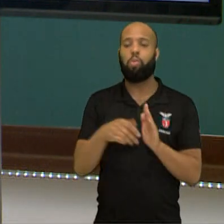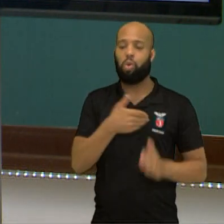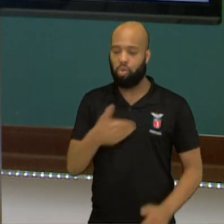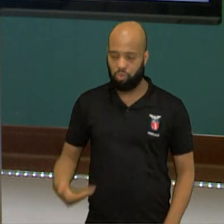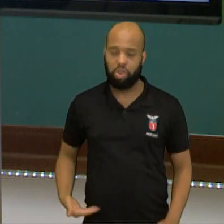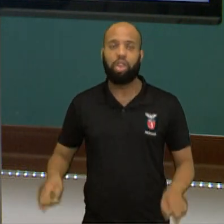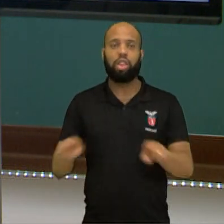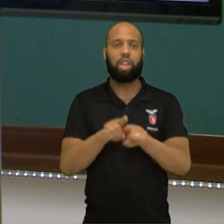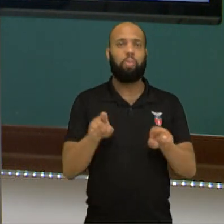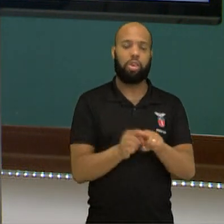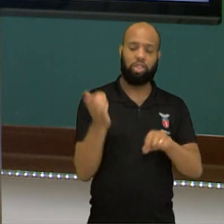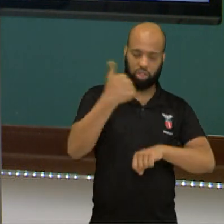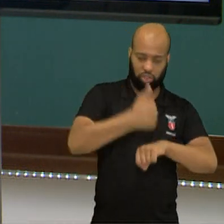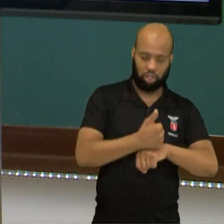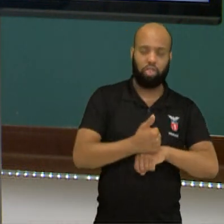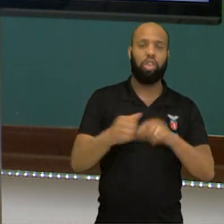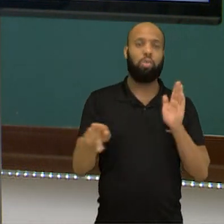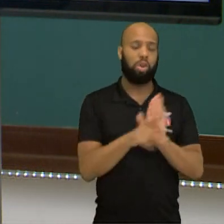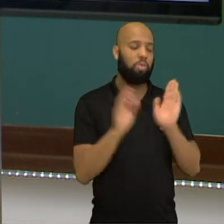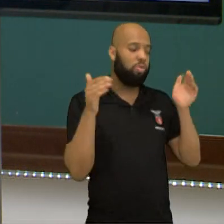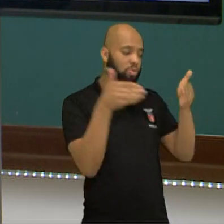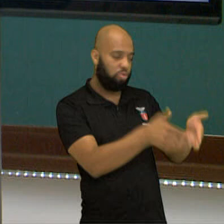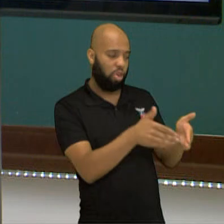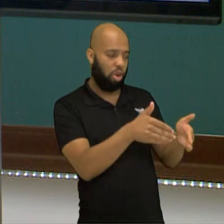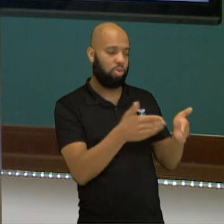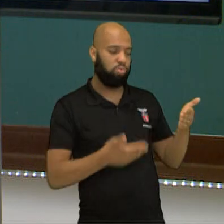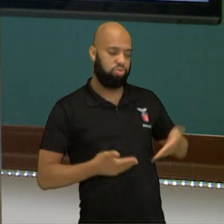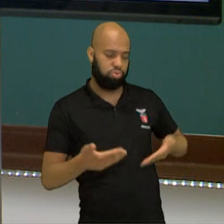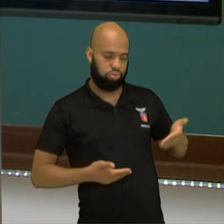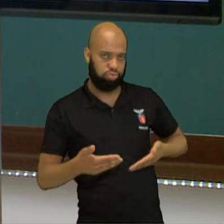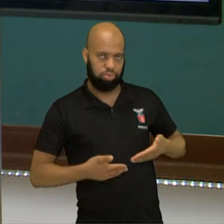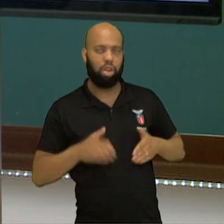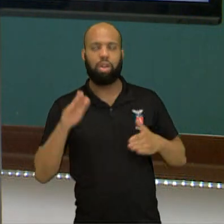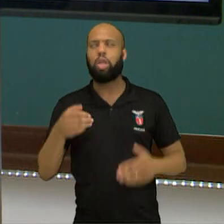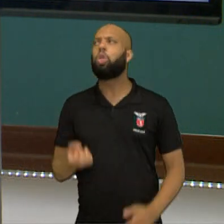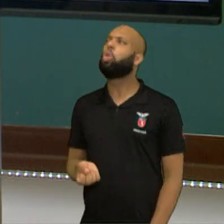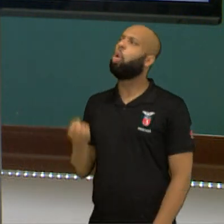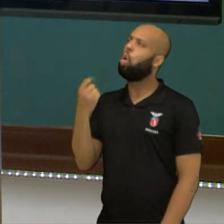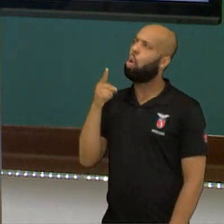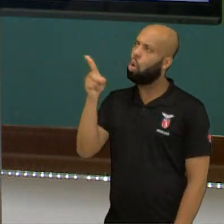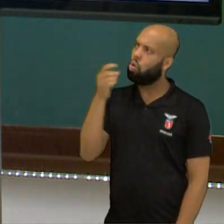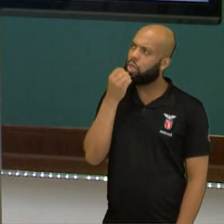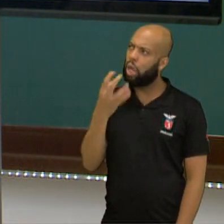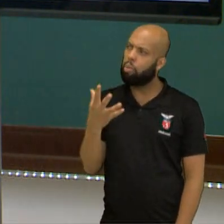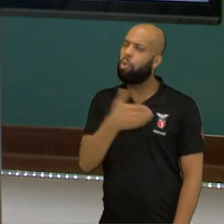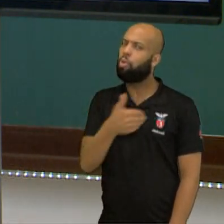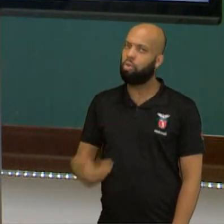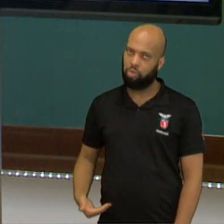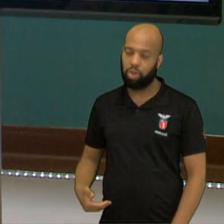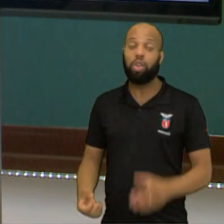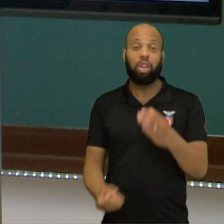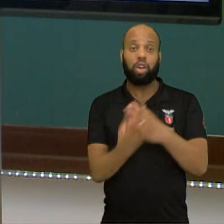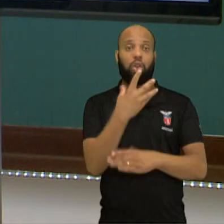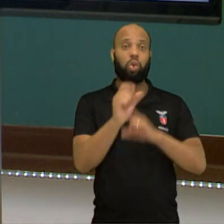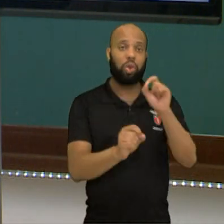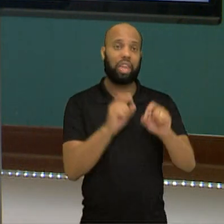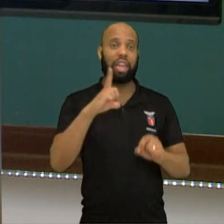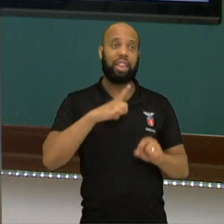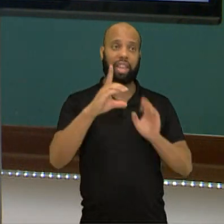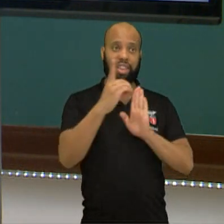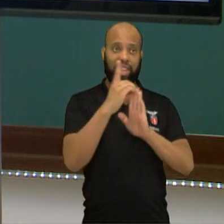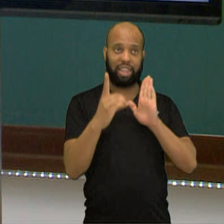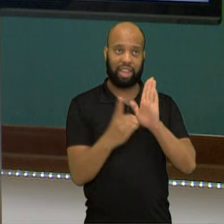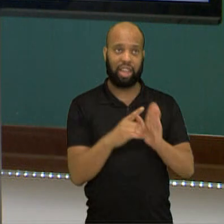os trabalhadores. De novo, bondade do governo em fazer isso com os trabalhadores. E ela foi criada através do decreto